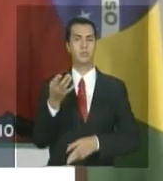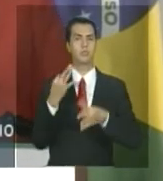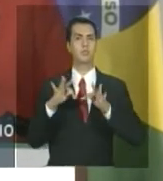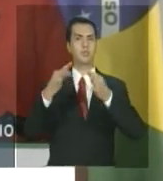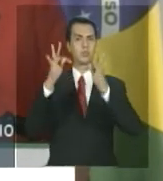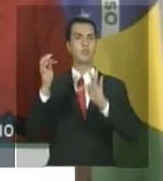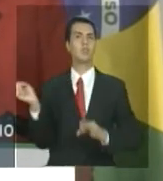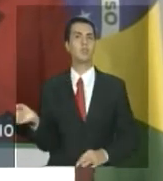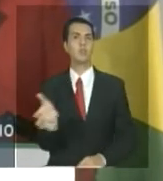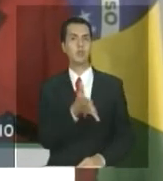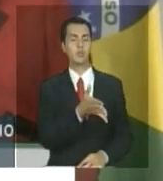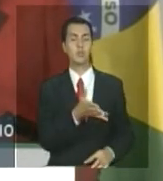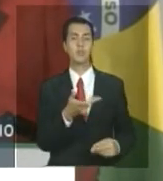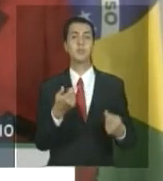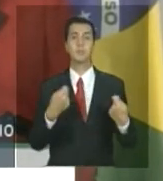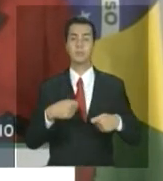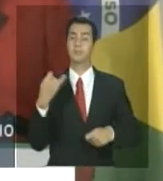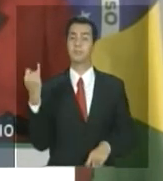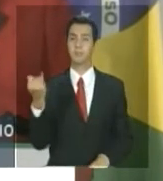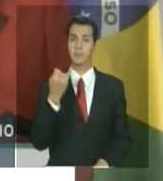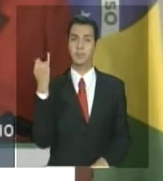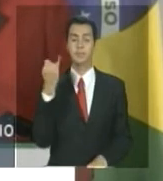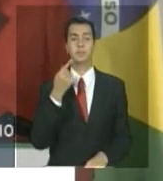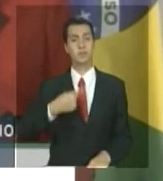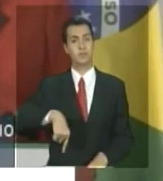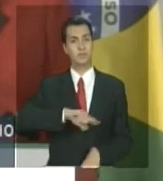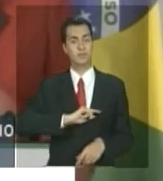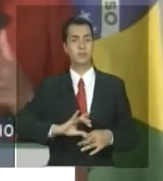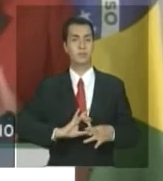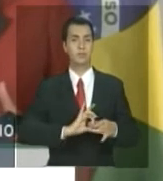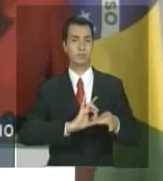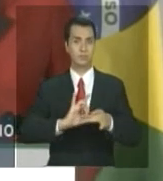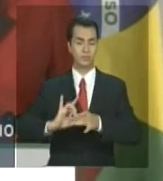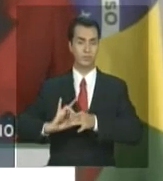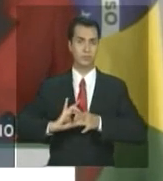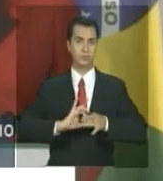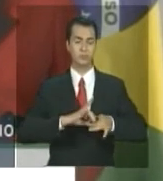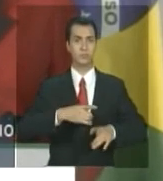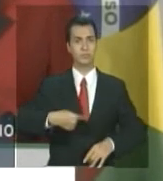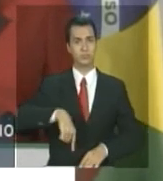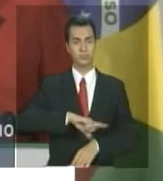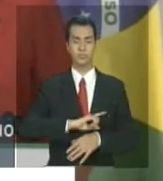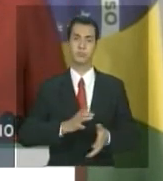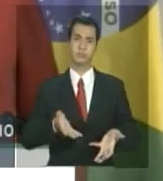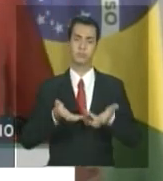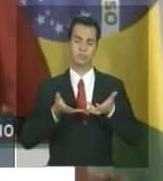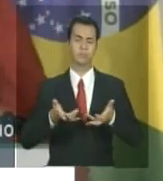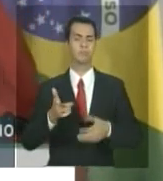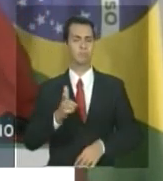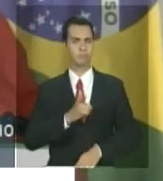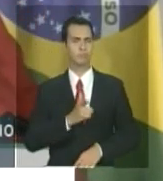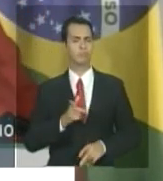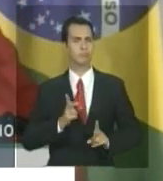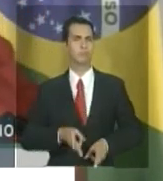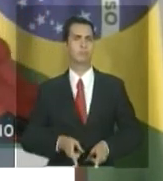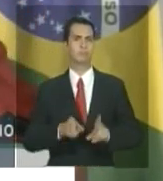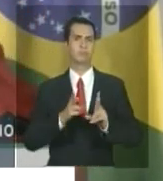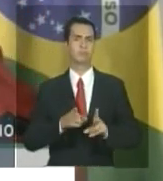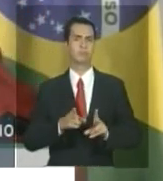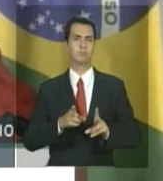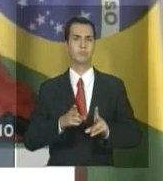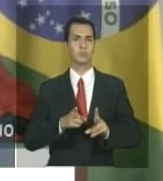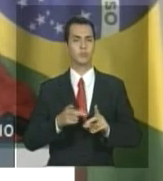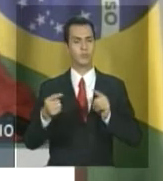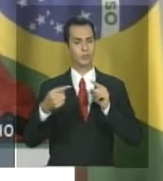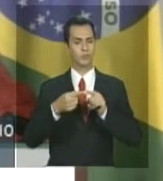deve ser um pilar dessa parceria que nós queremos que tenha a cara do